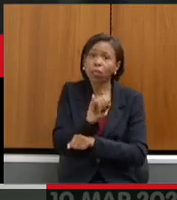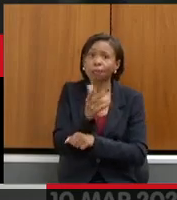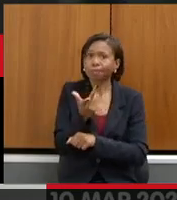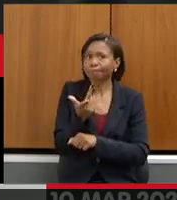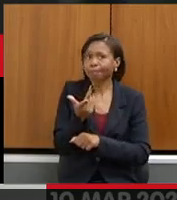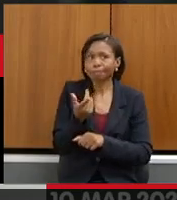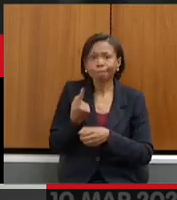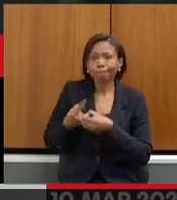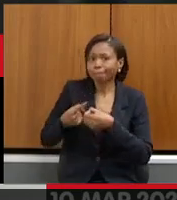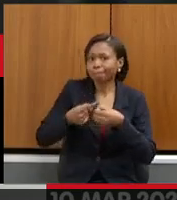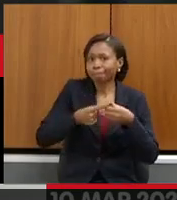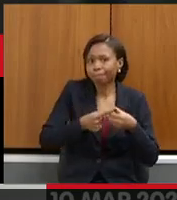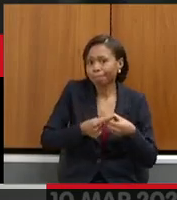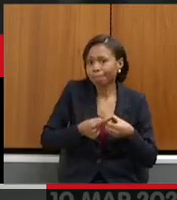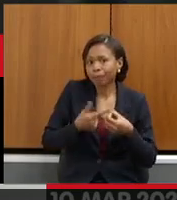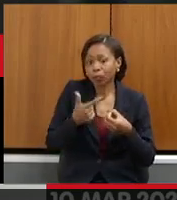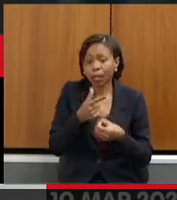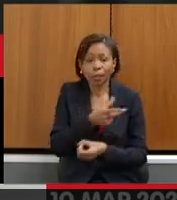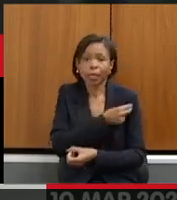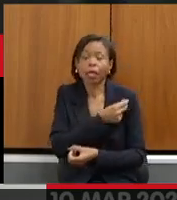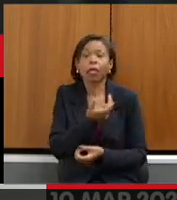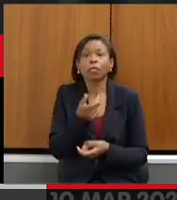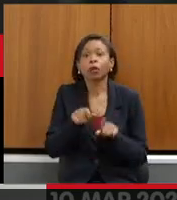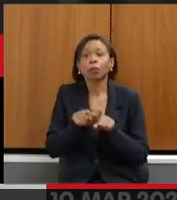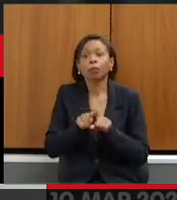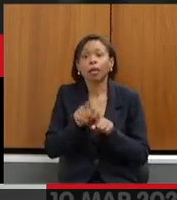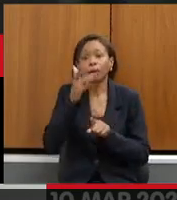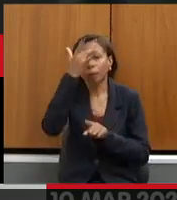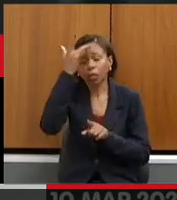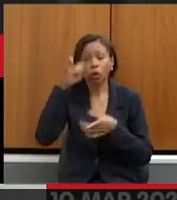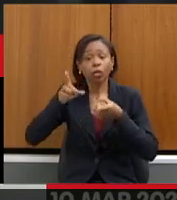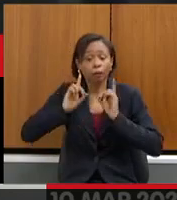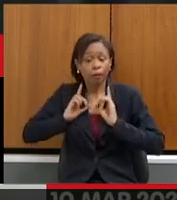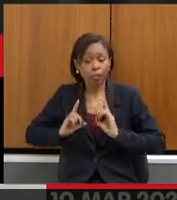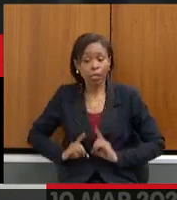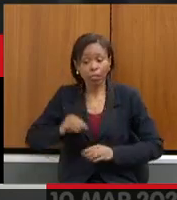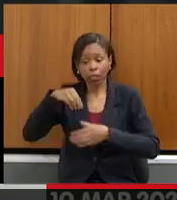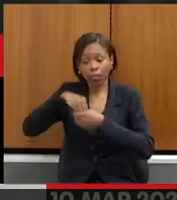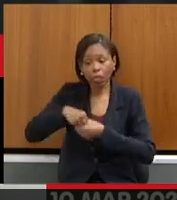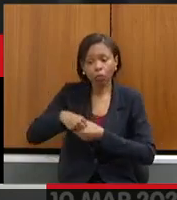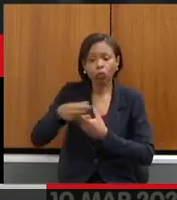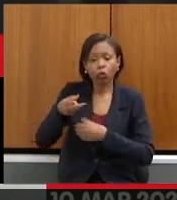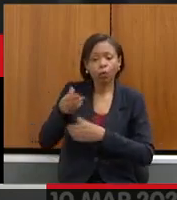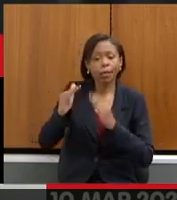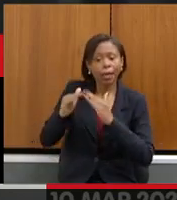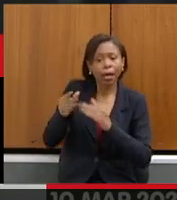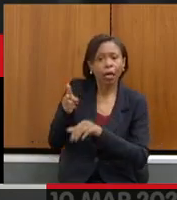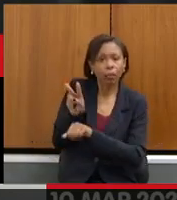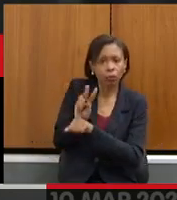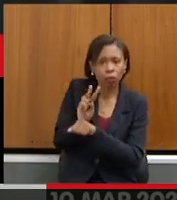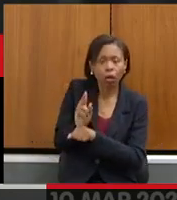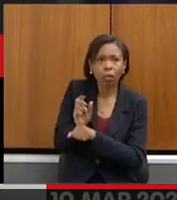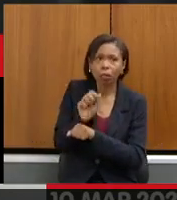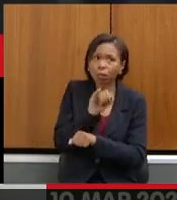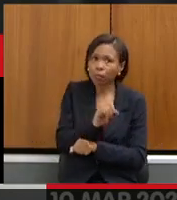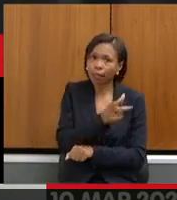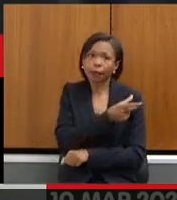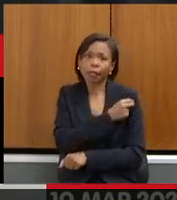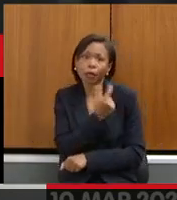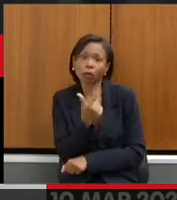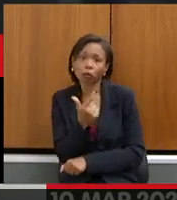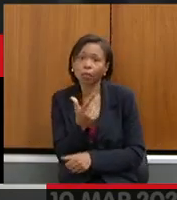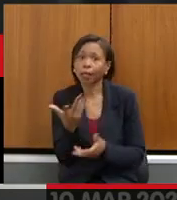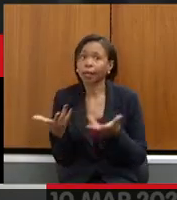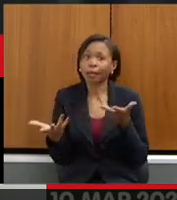Paraíso eram deficientes que estavam dentro de instituições o município não tinha não receberia 12 eram era